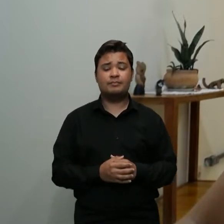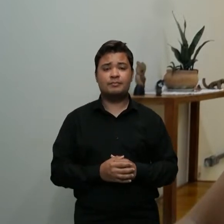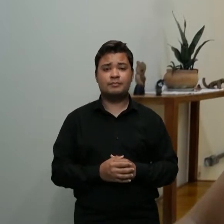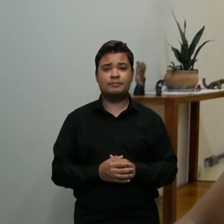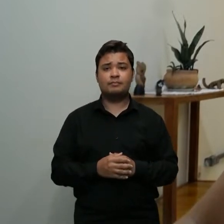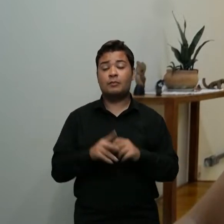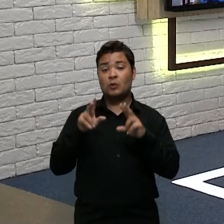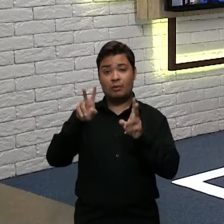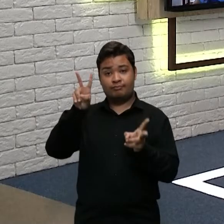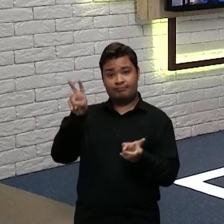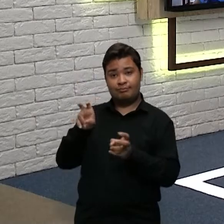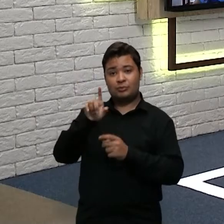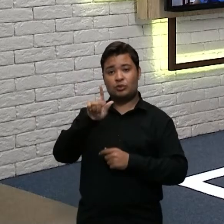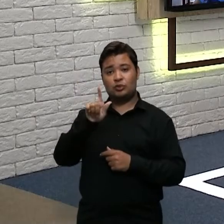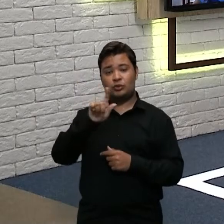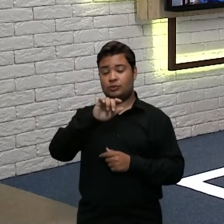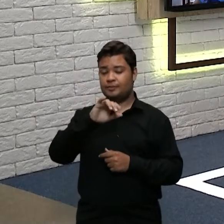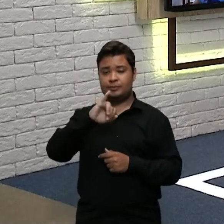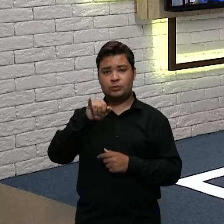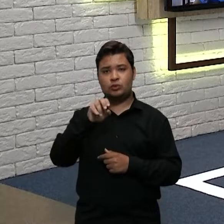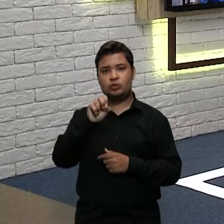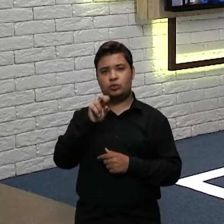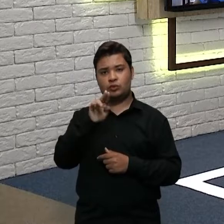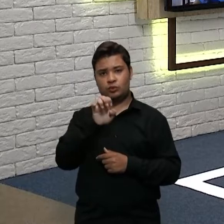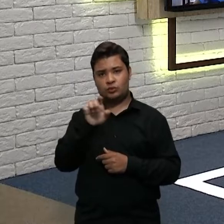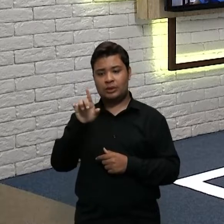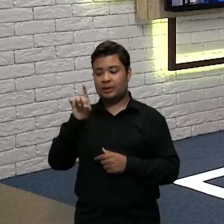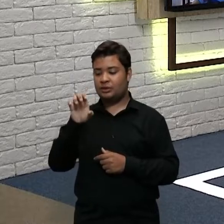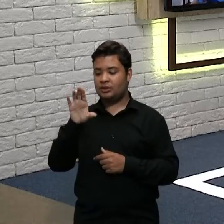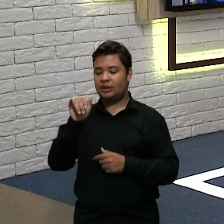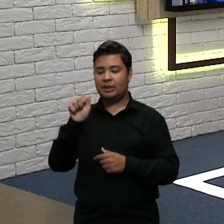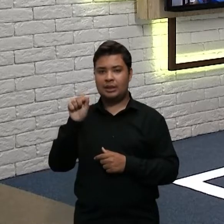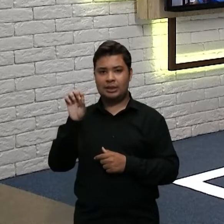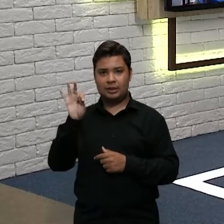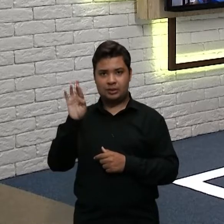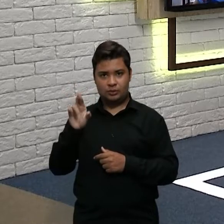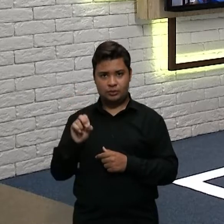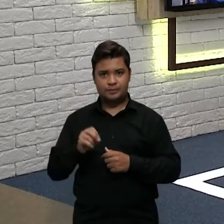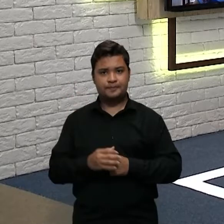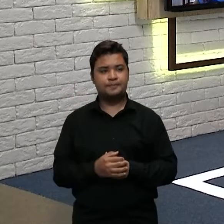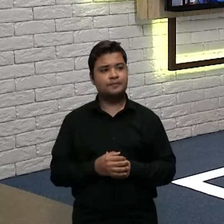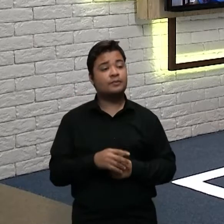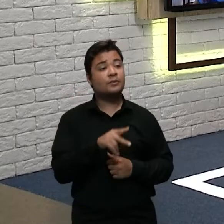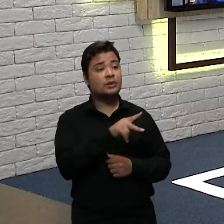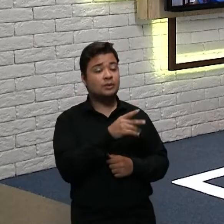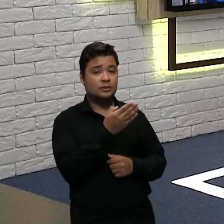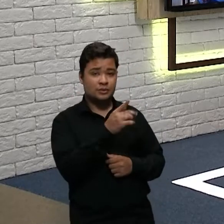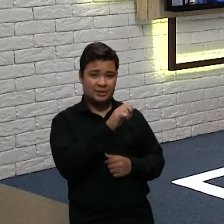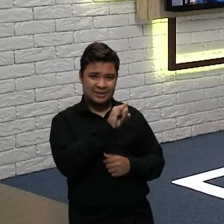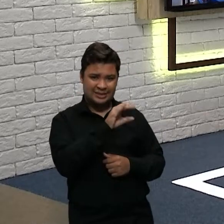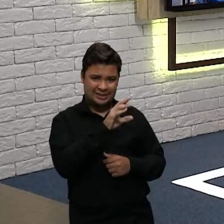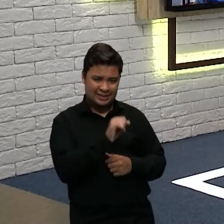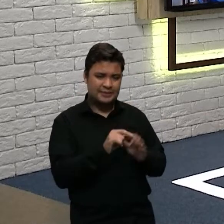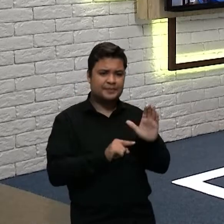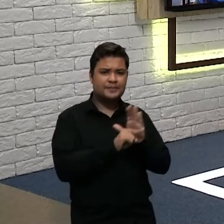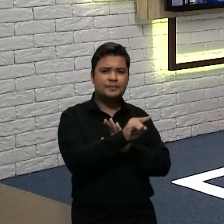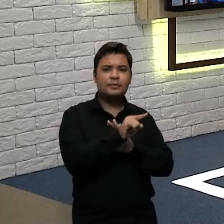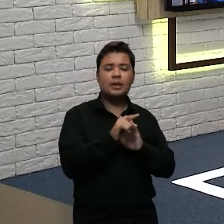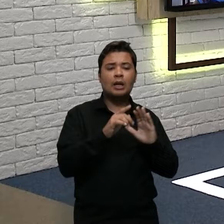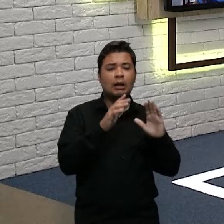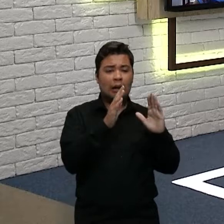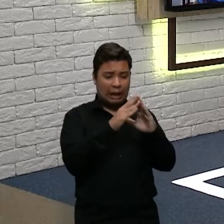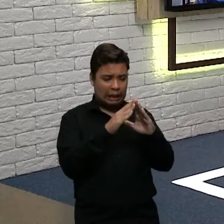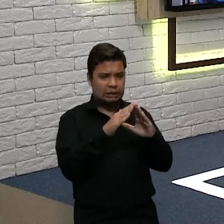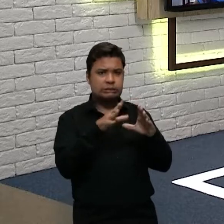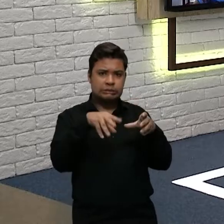Castro. E, professora Jéssica, essas casas que possuem crianças menores de 10